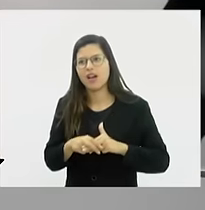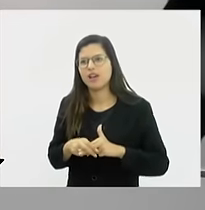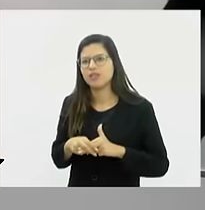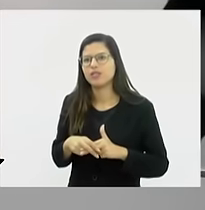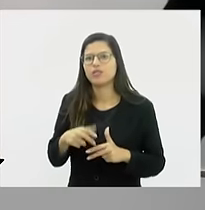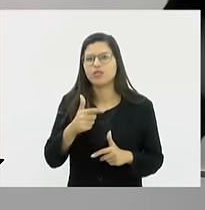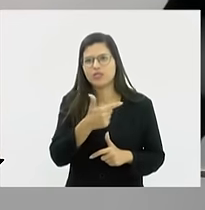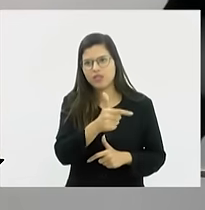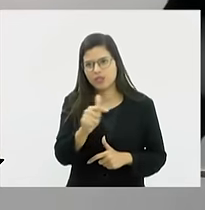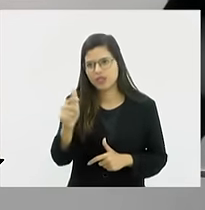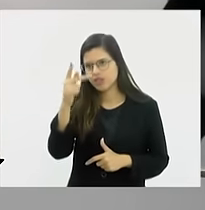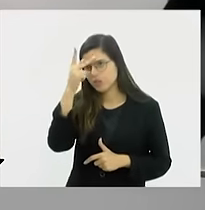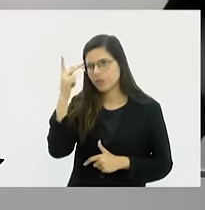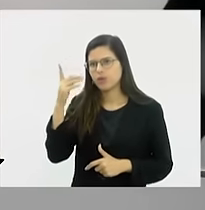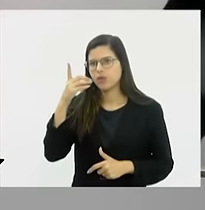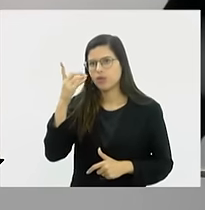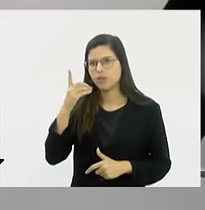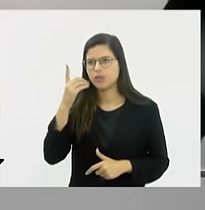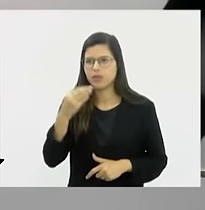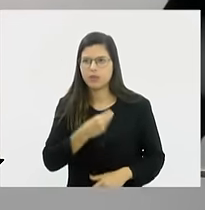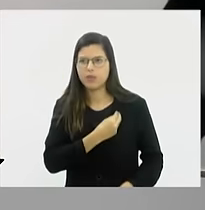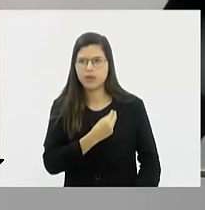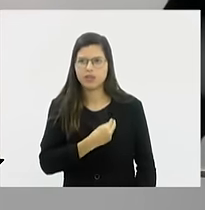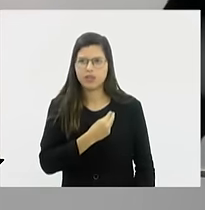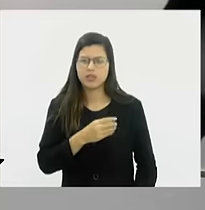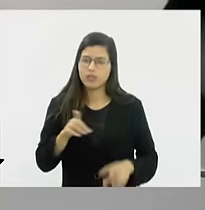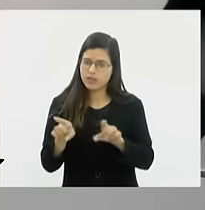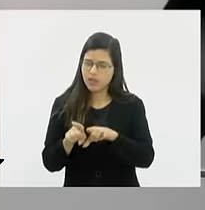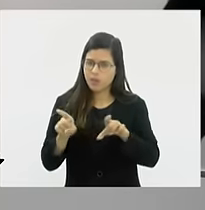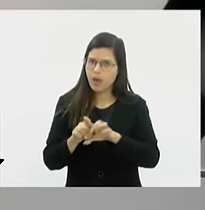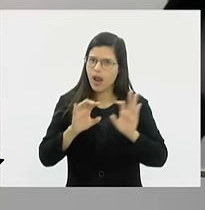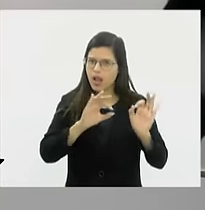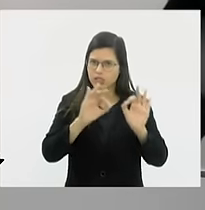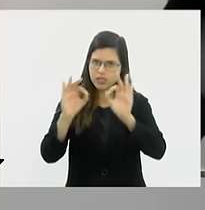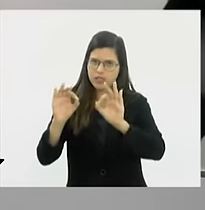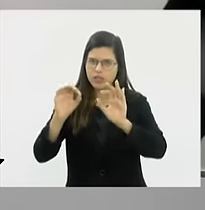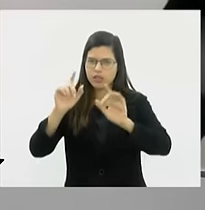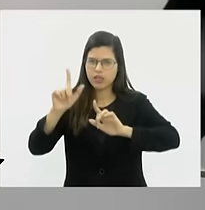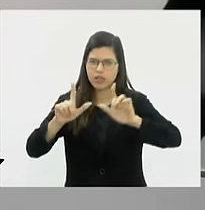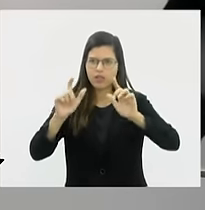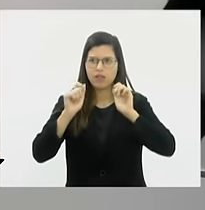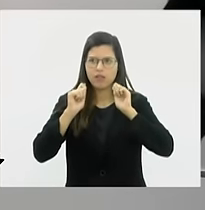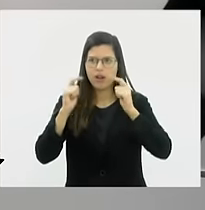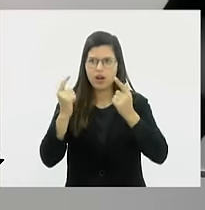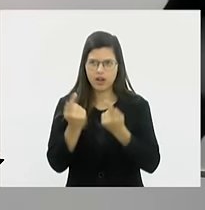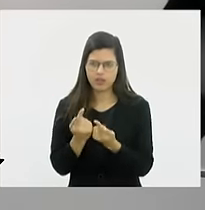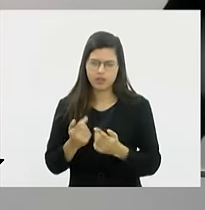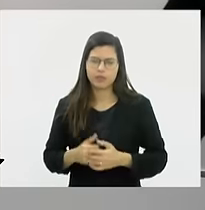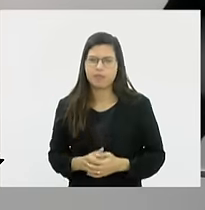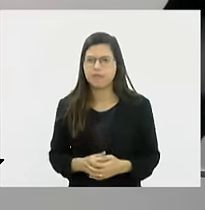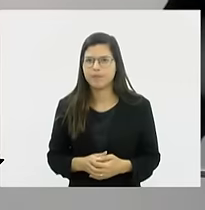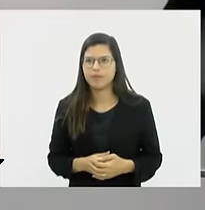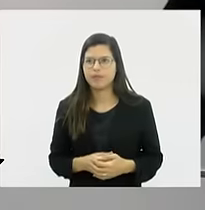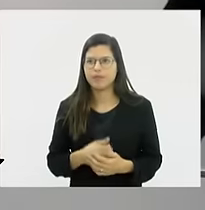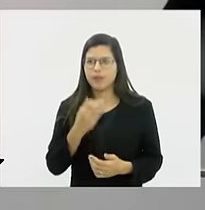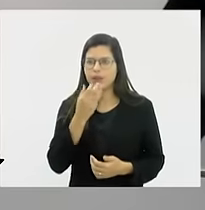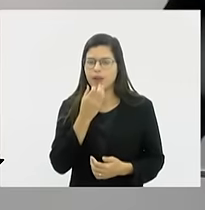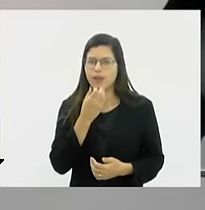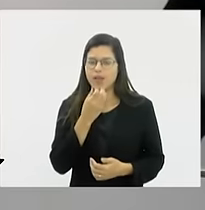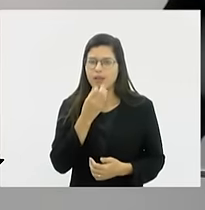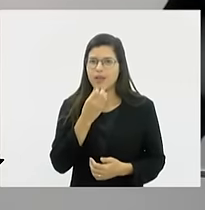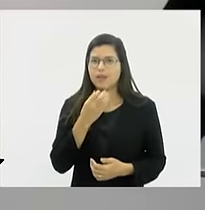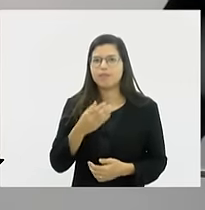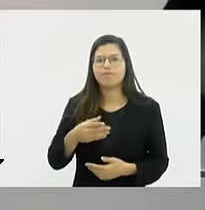celebridades que estão aqui, dos presentes que participam e que estão nos assistindo ali, também a TV aliás. E eu entro no túnel do